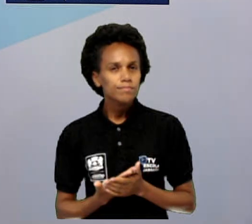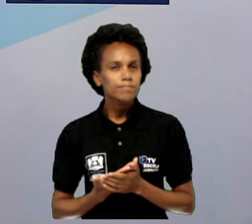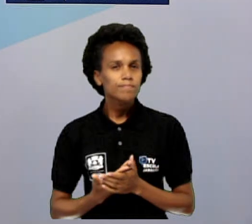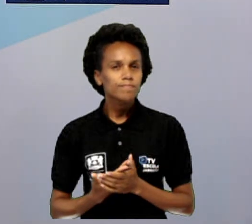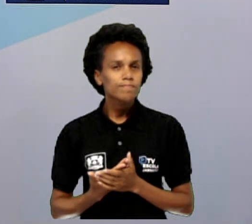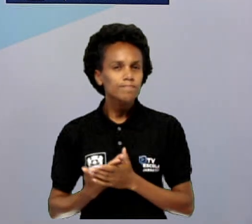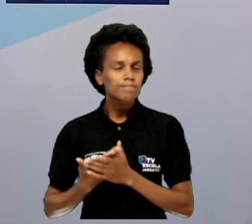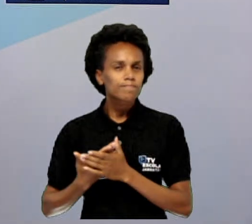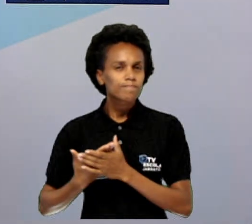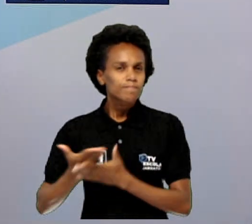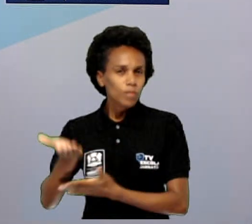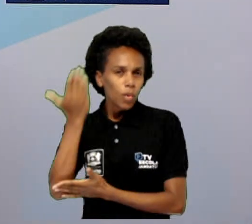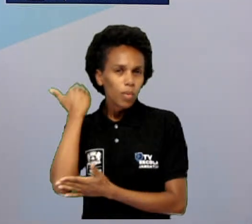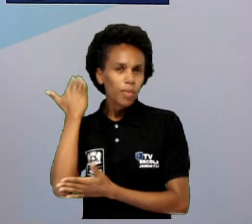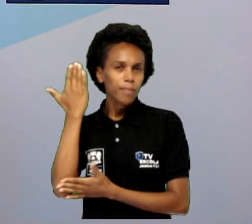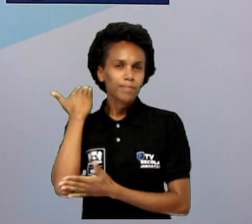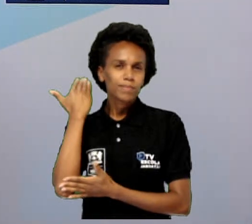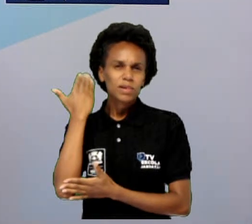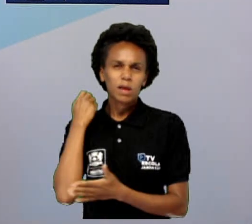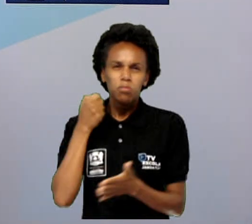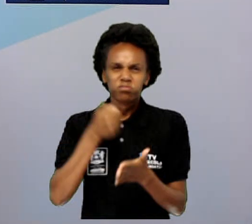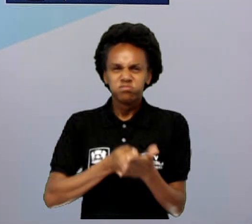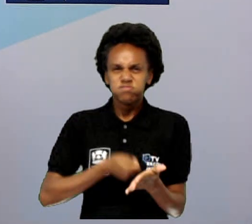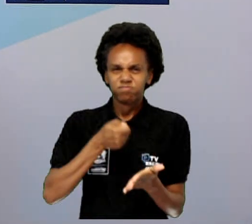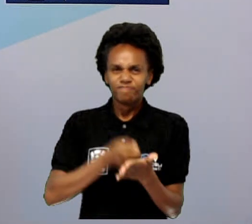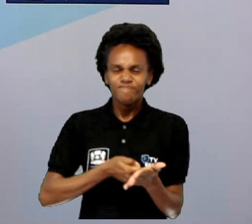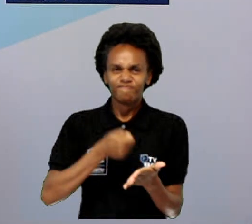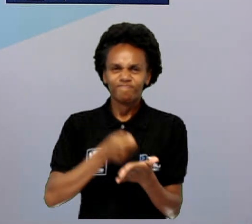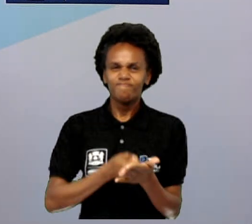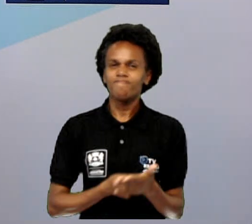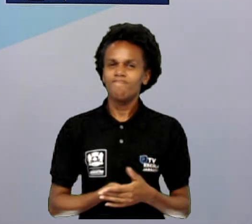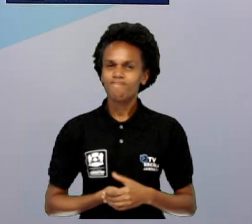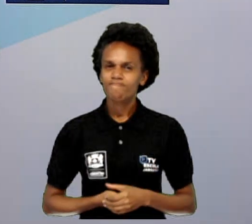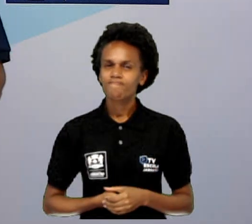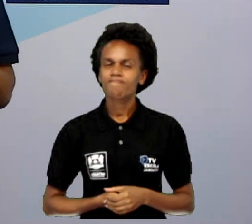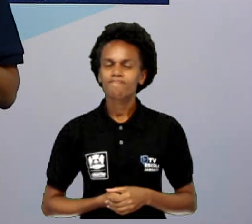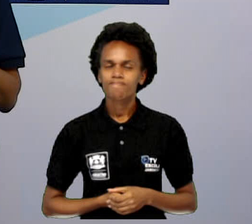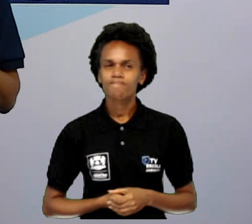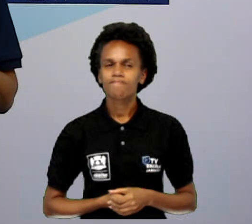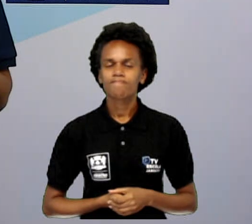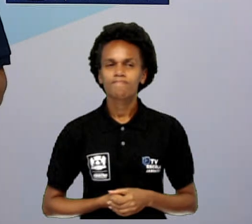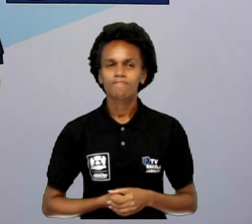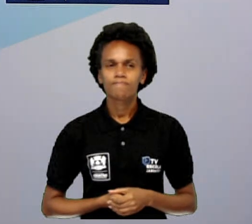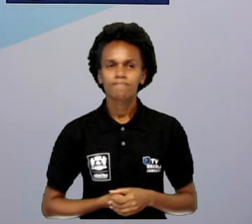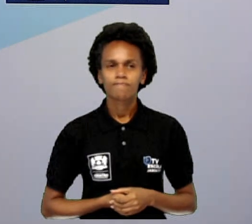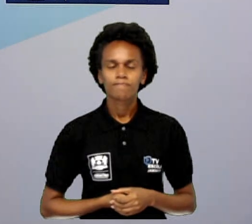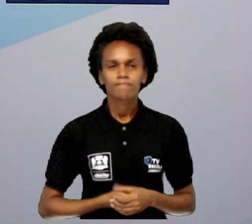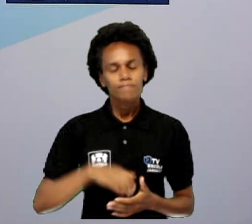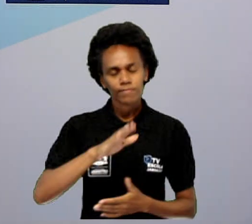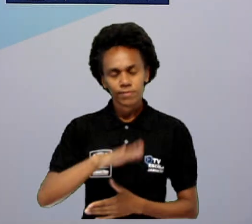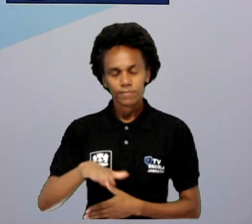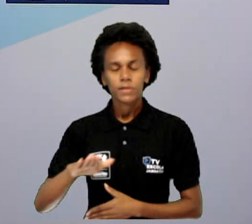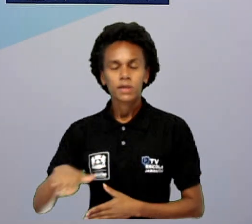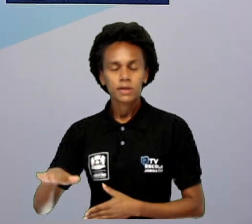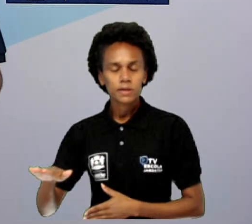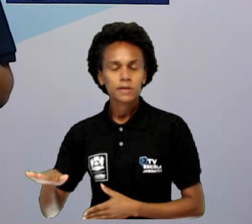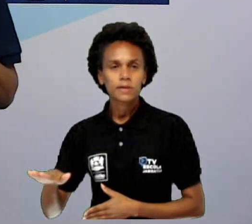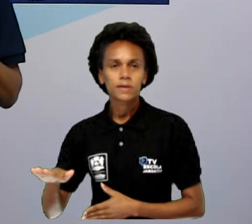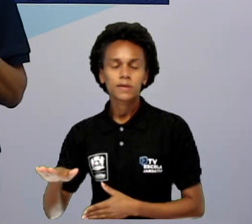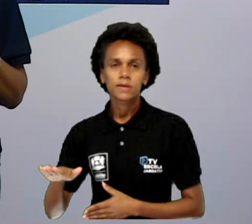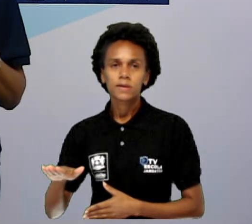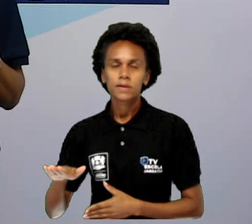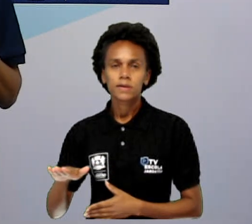muito rígida. A disciplina, muita disciplina. As crianças, elas